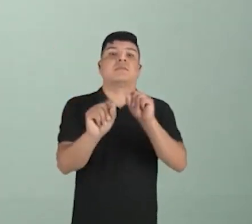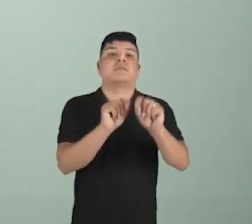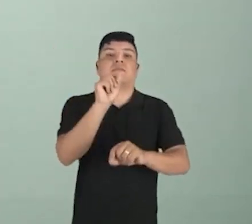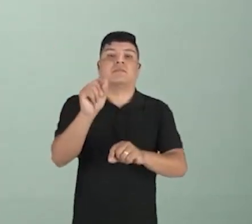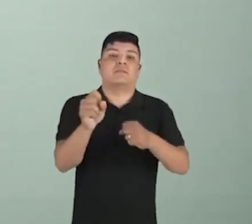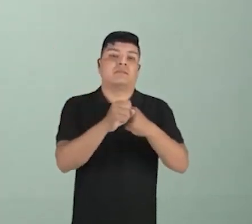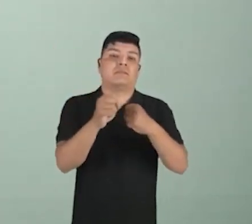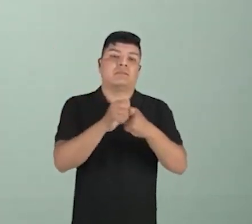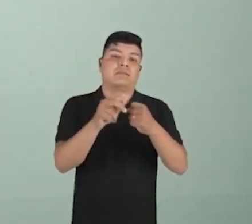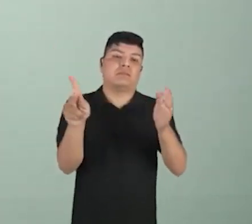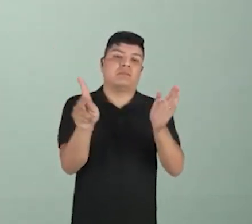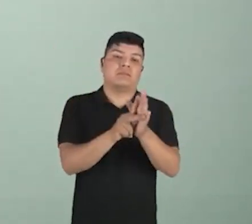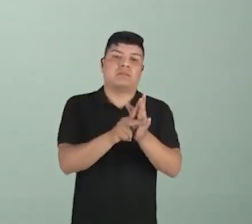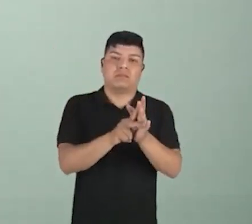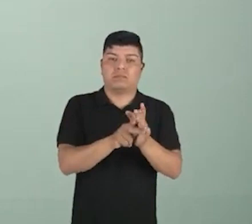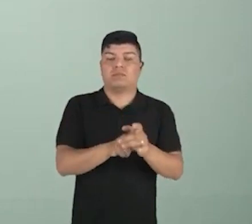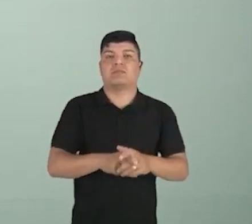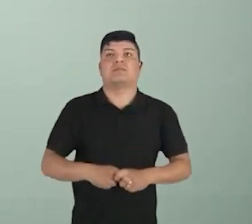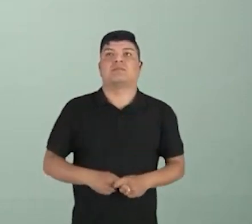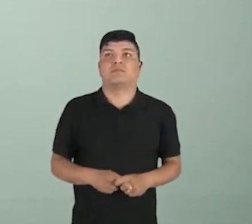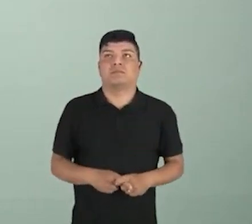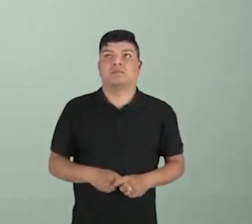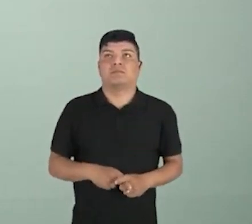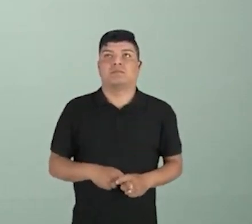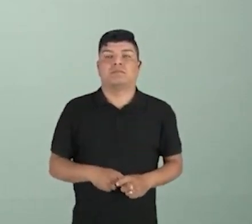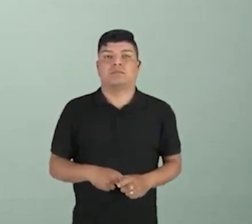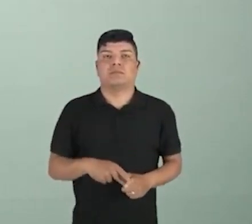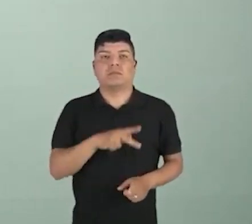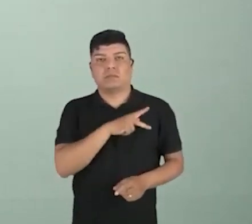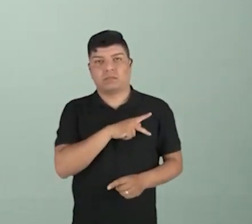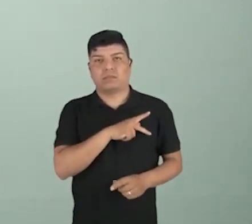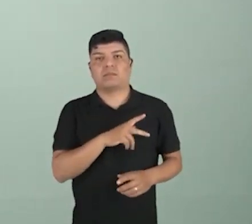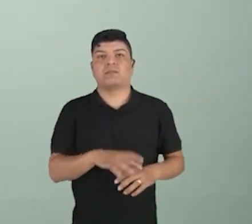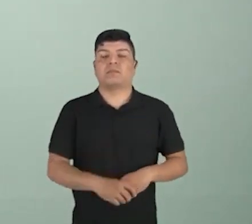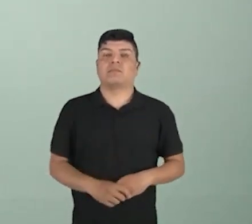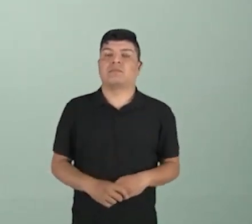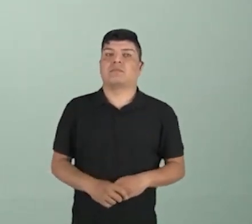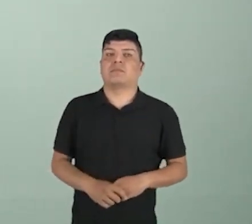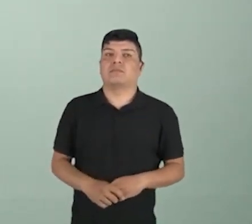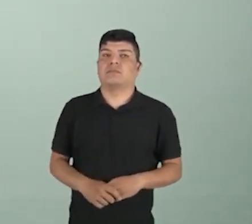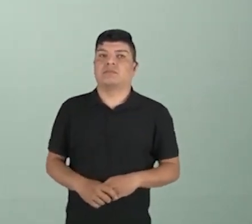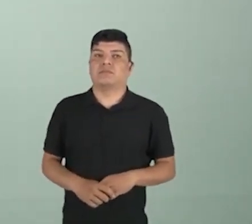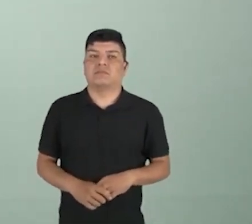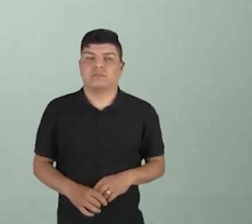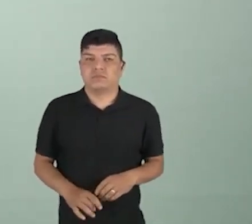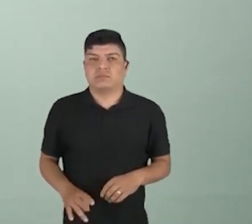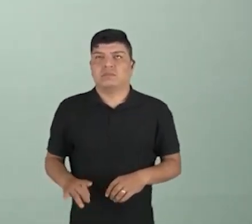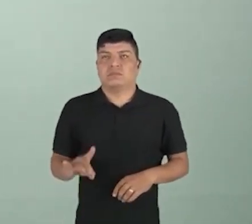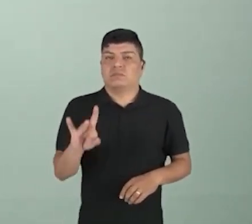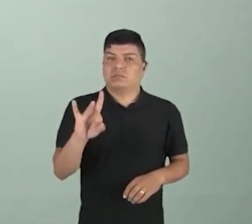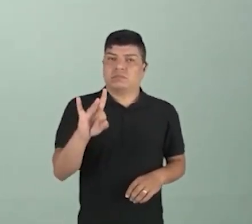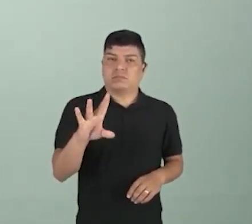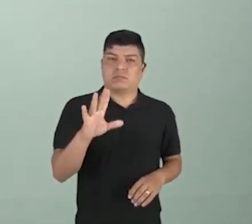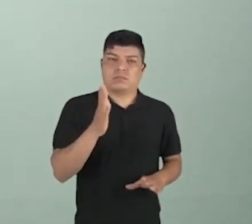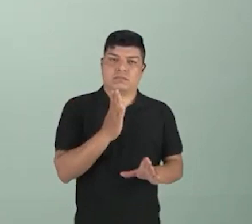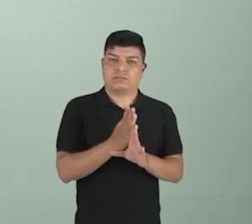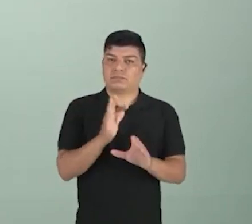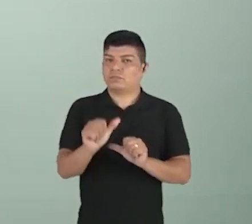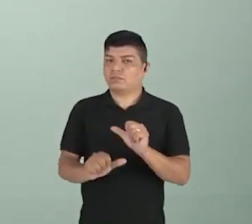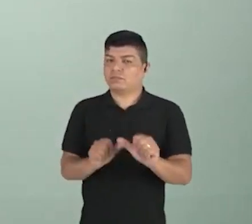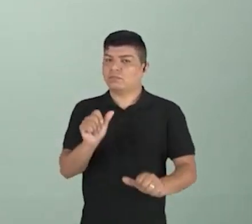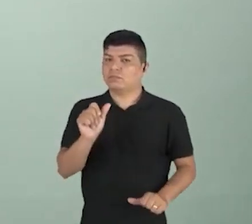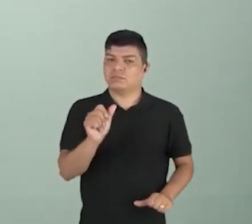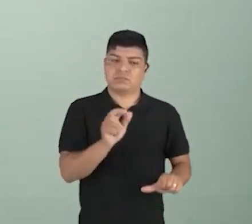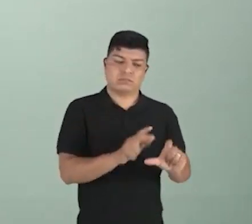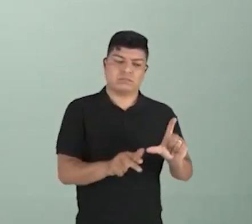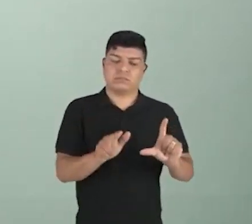um substantivo próprio, Palmeiras. Então, nós temos aí, ó, só pela mudança de uma